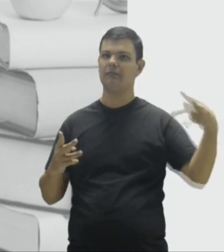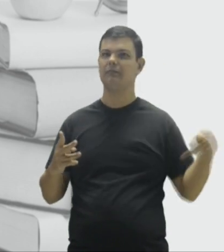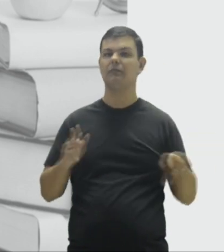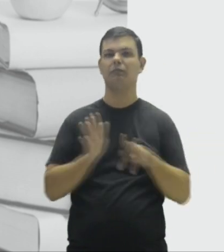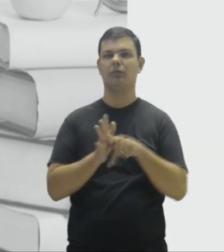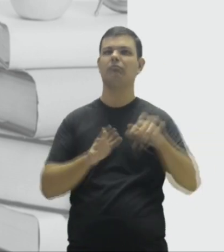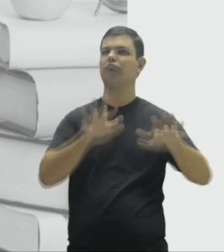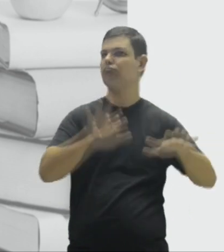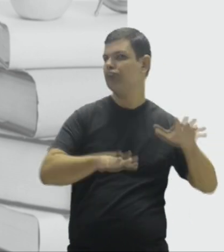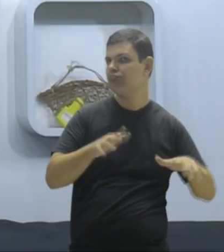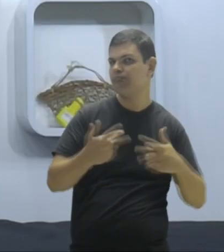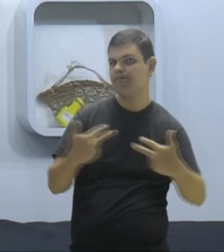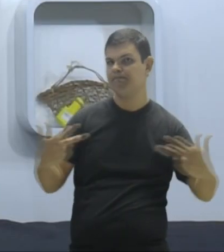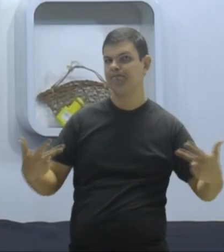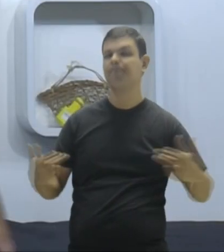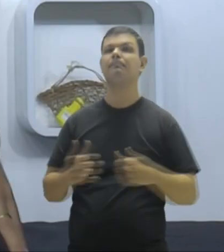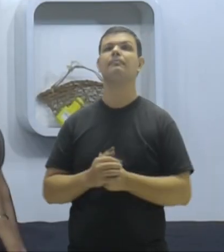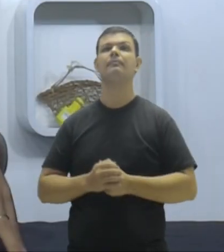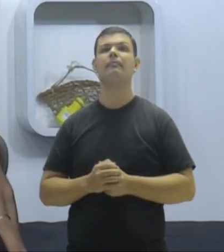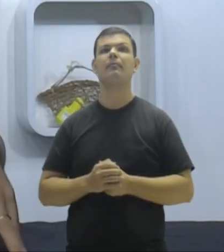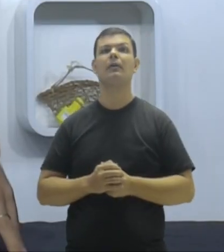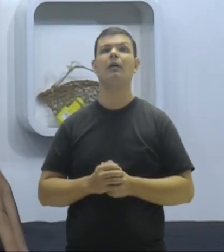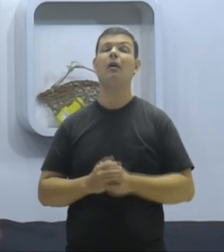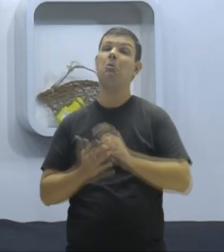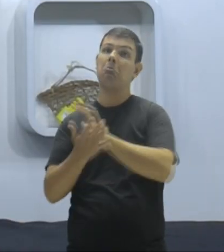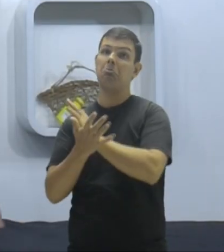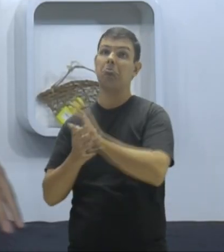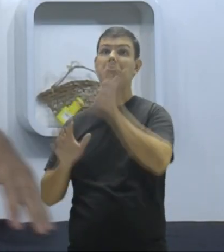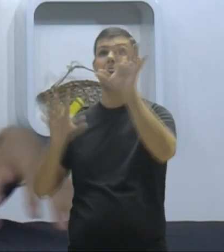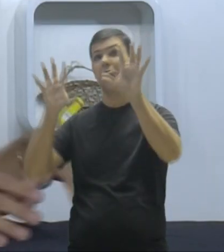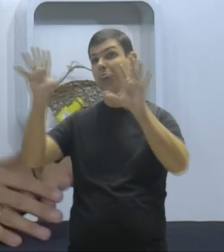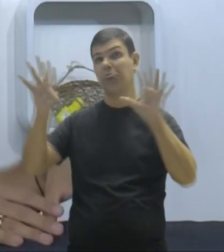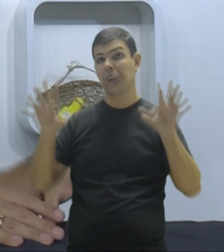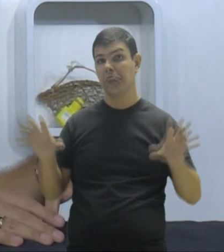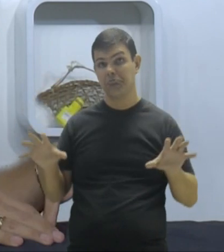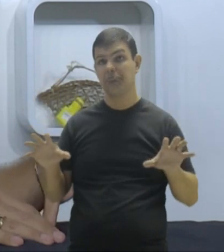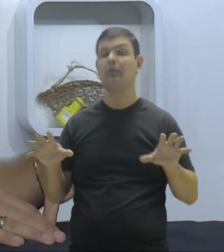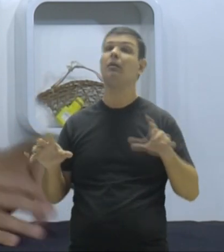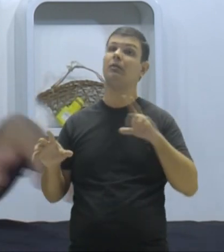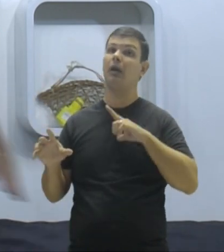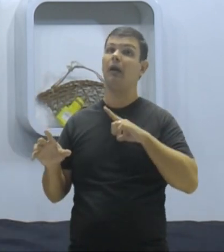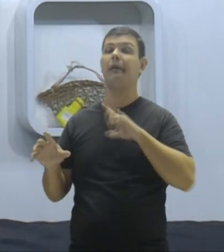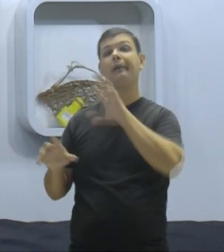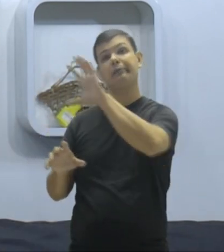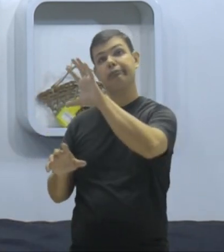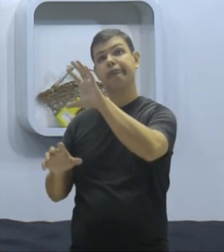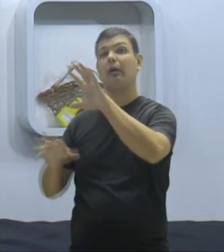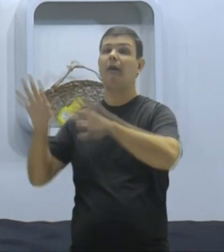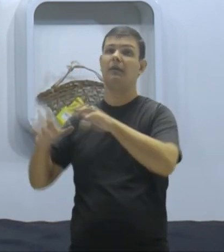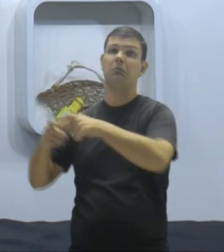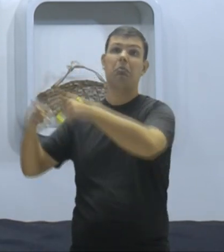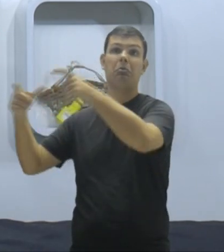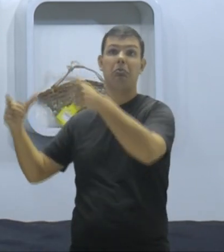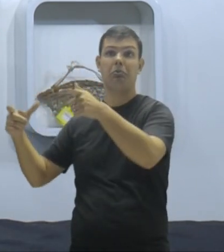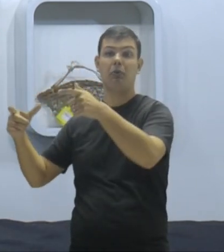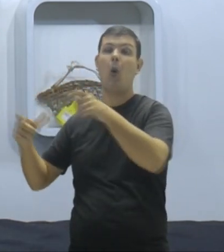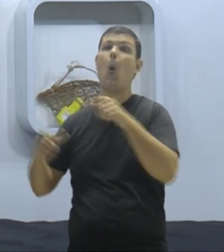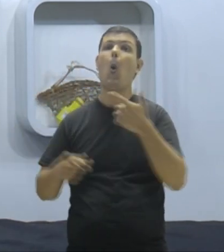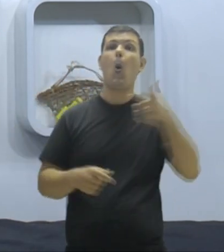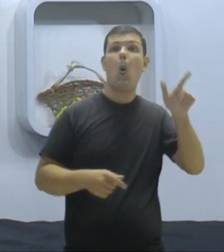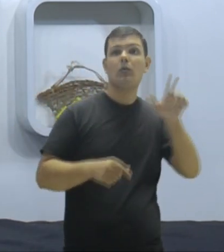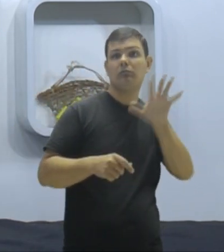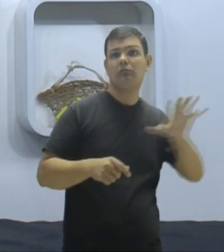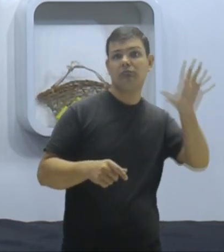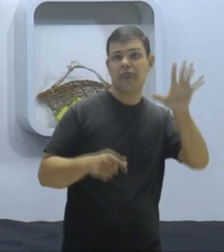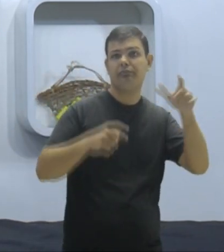elas são muito fortes no nosso país. Em algumas regiões se desenvolve um pouco mais uma, outras se desenvolve um pouco mais outra.